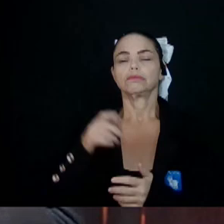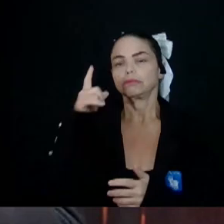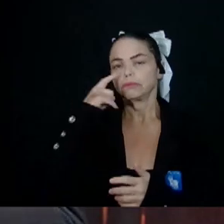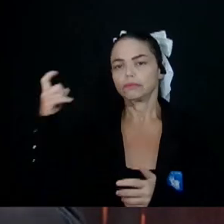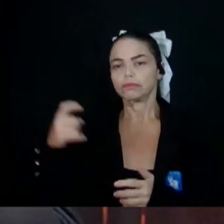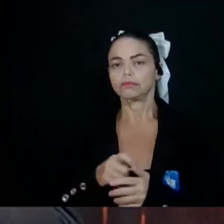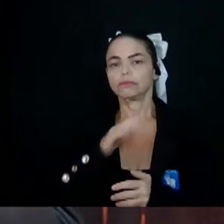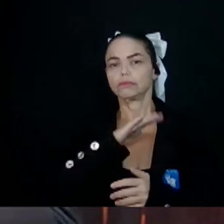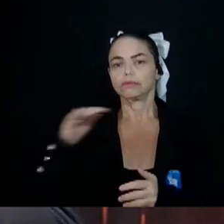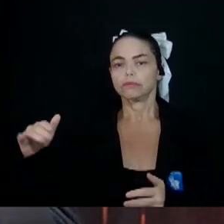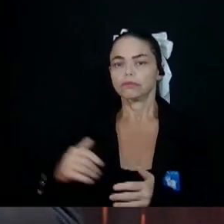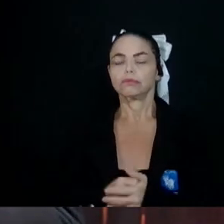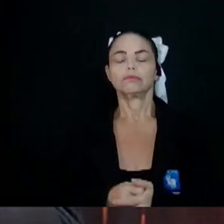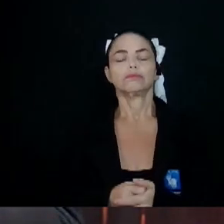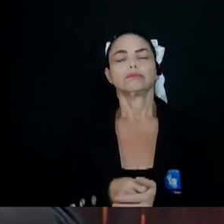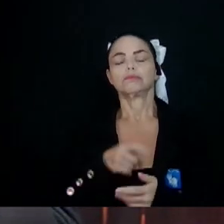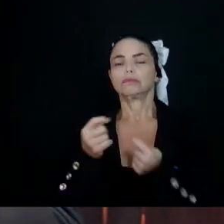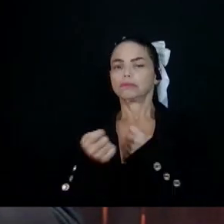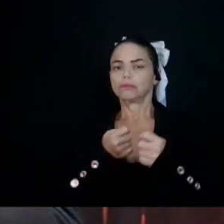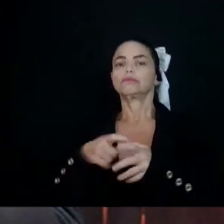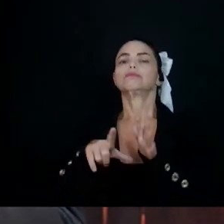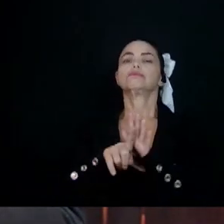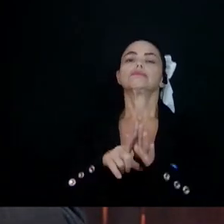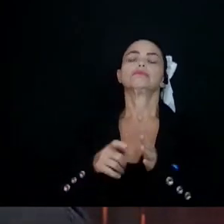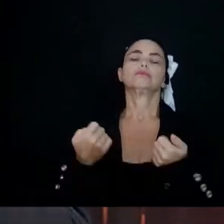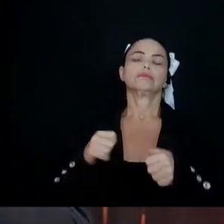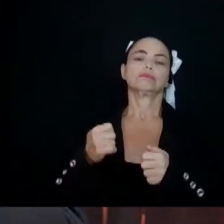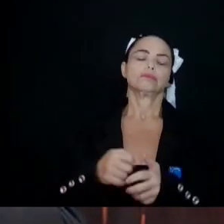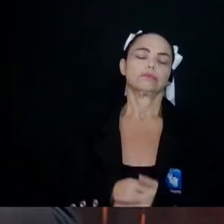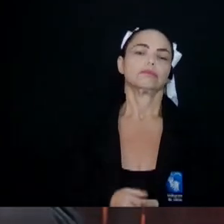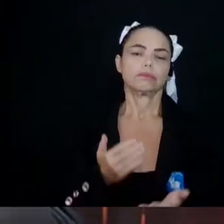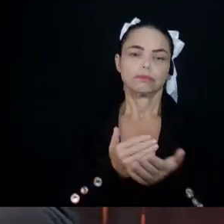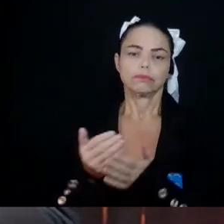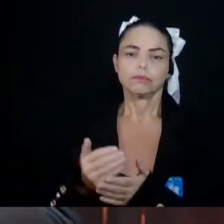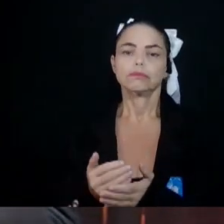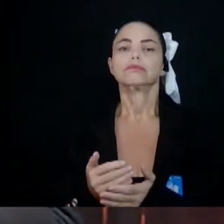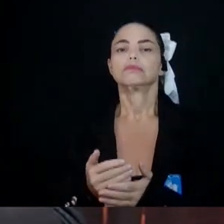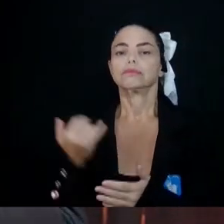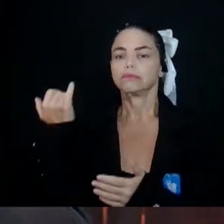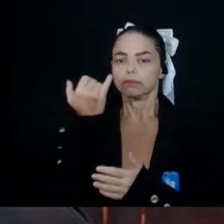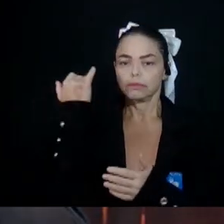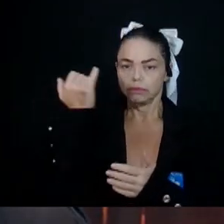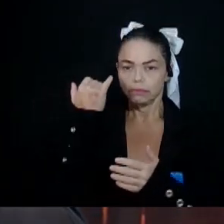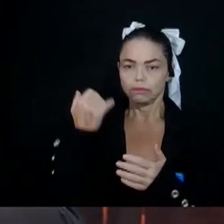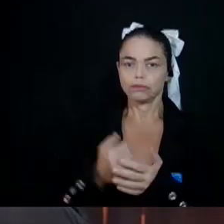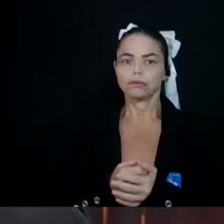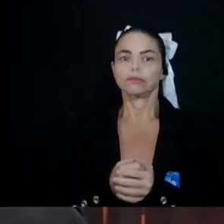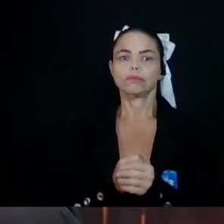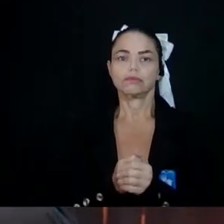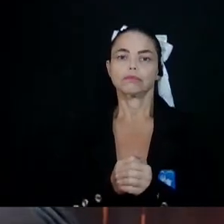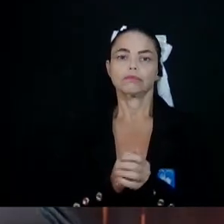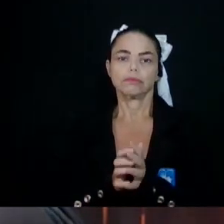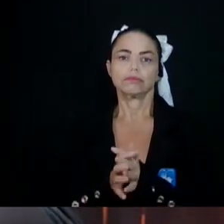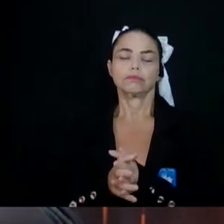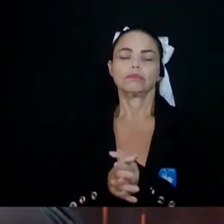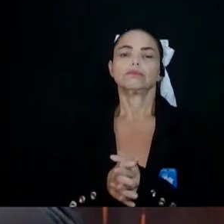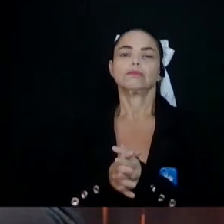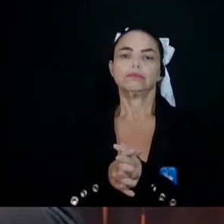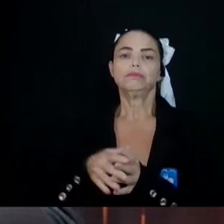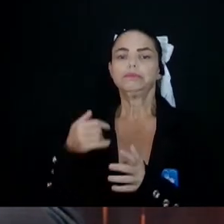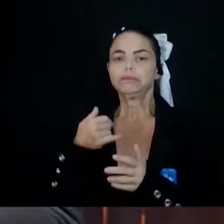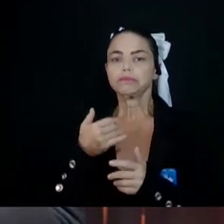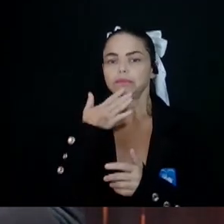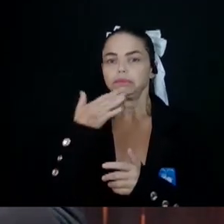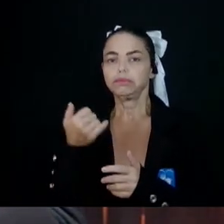criança. Depende de regulamentação, sim, mas já começou um movimento muito importante para formar todo